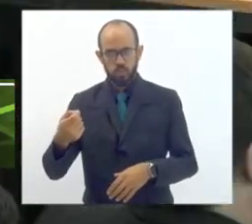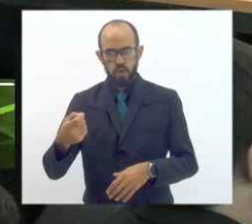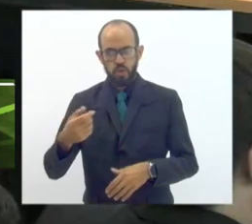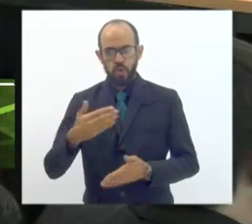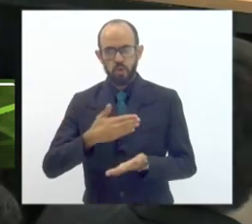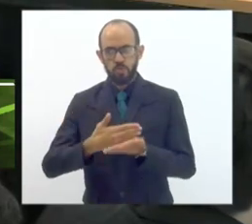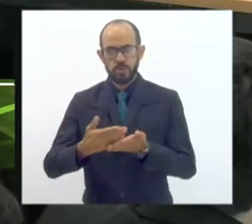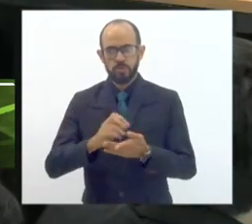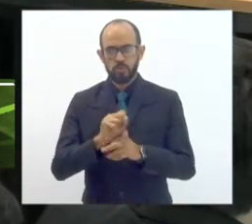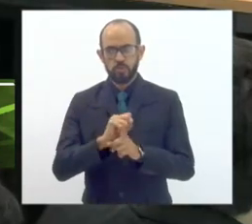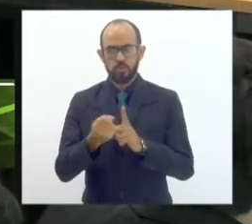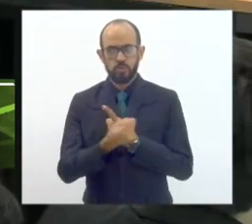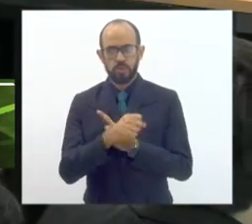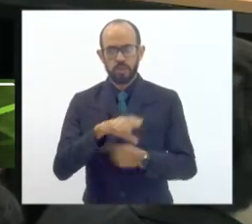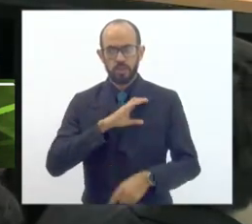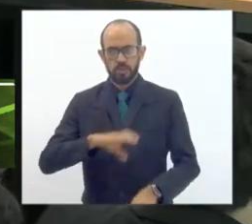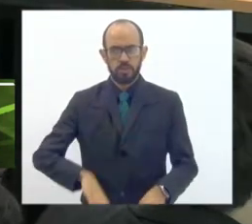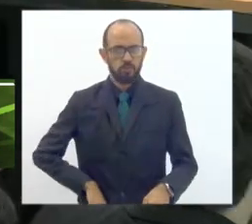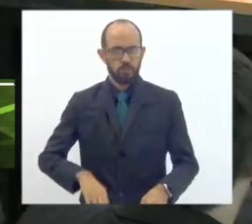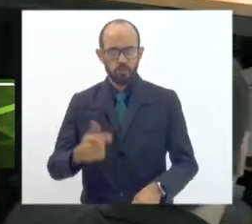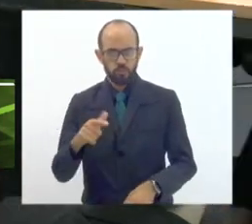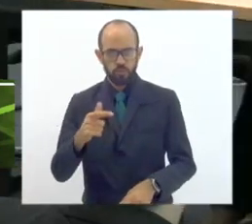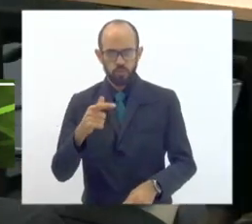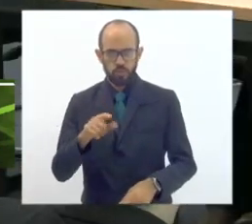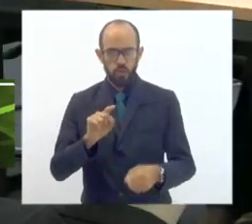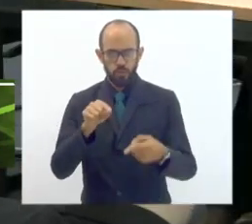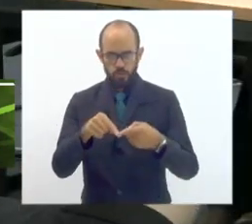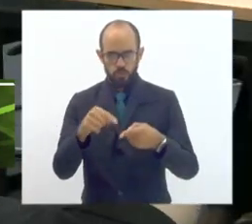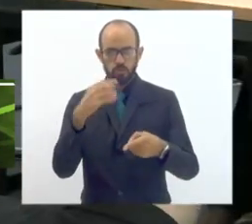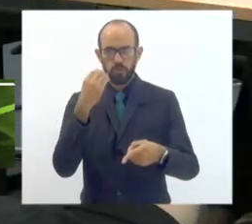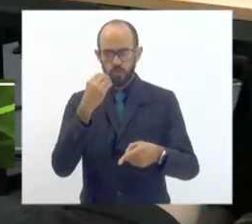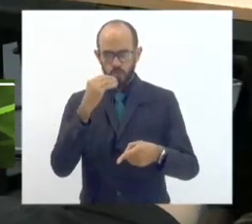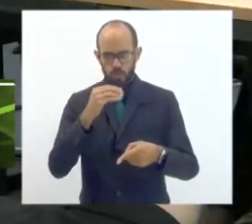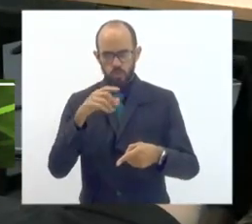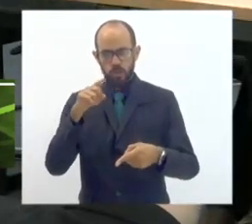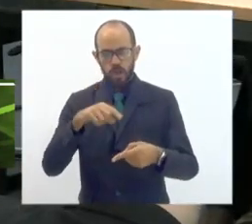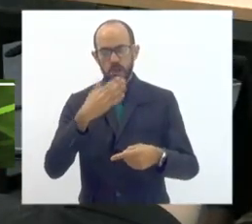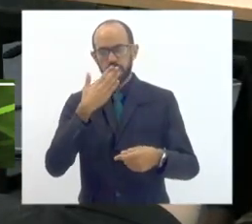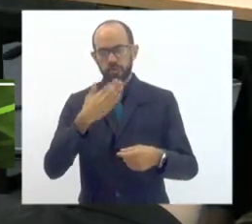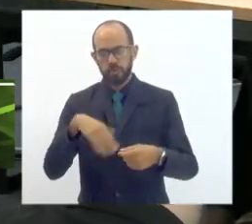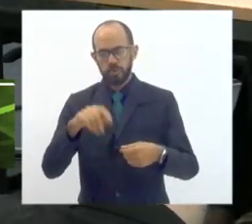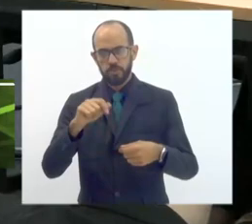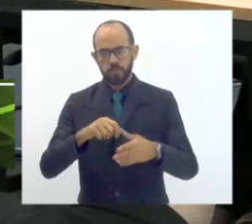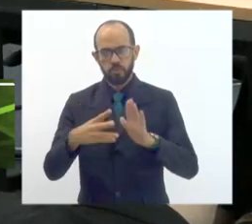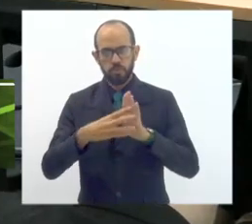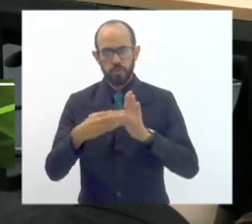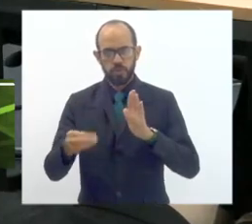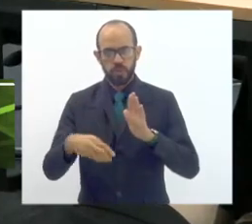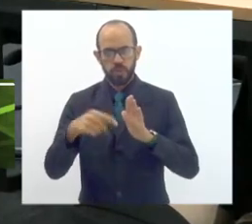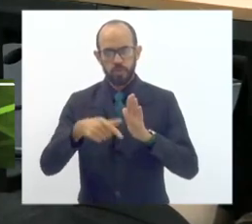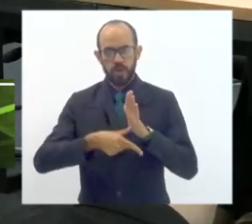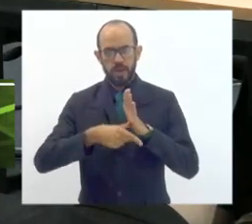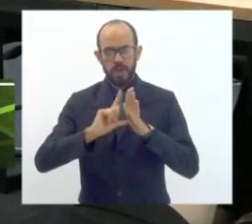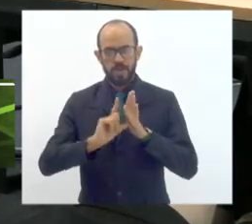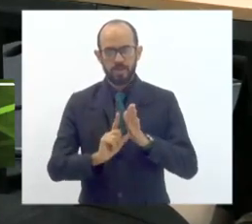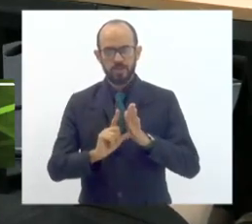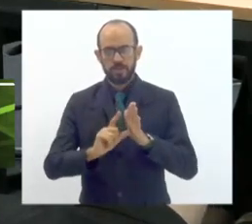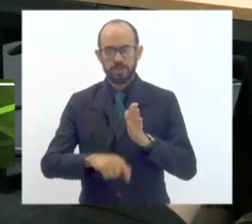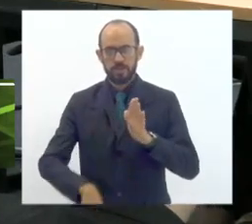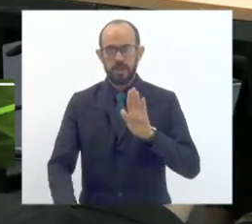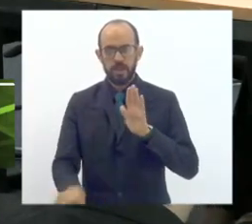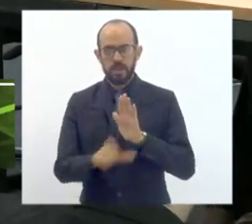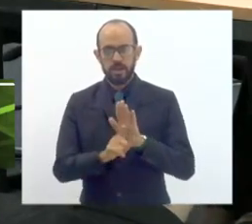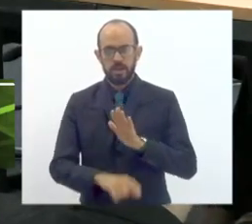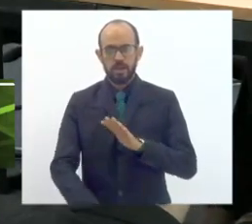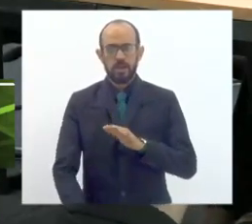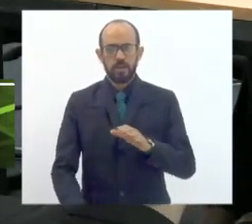civil sem fins lucrativos, que era a personalidade jurídica que existia no Brasil antes da Lei 11.107, que foi a lei